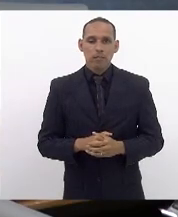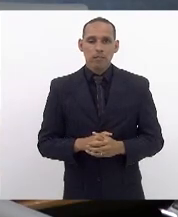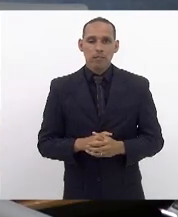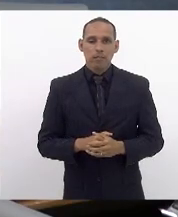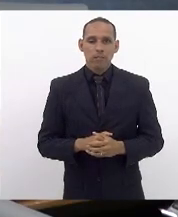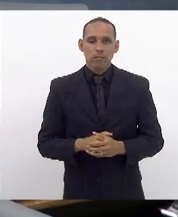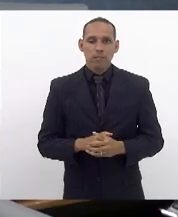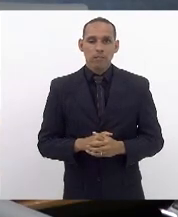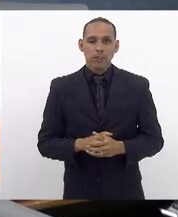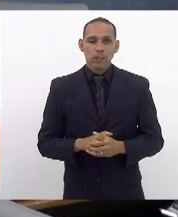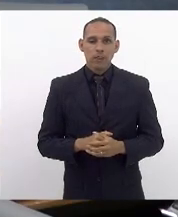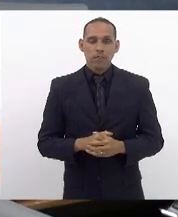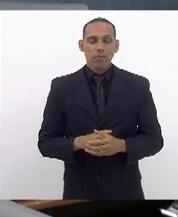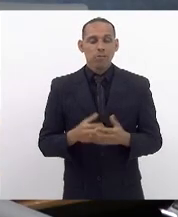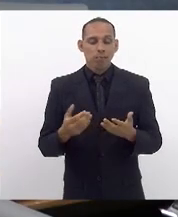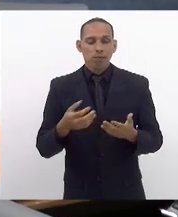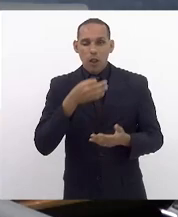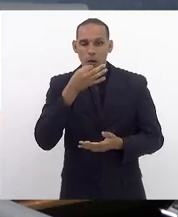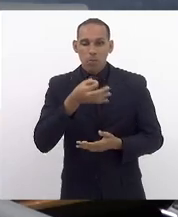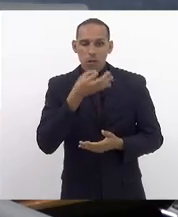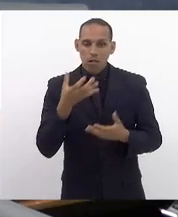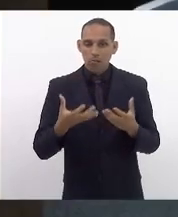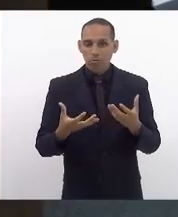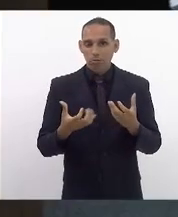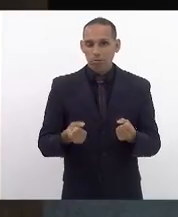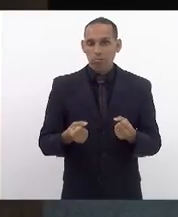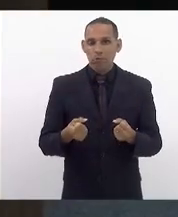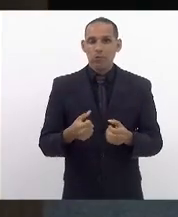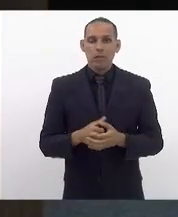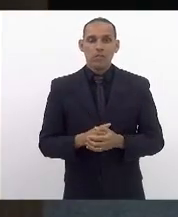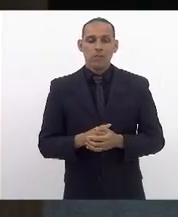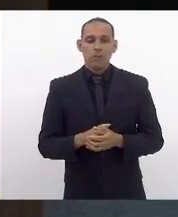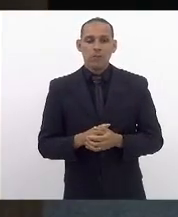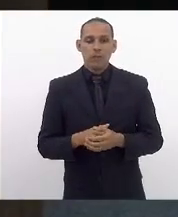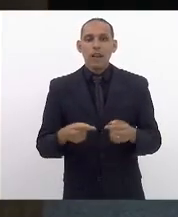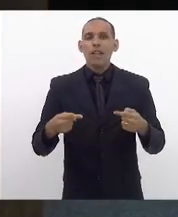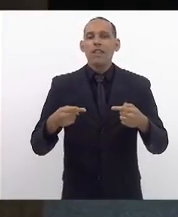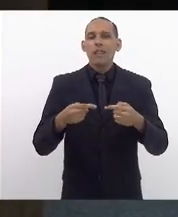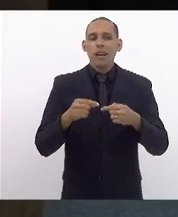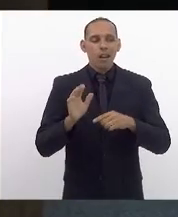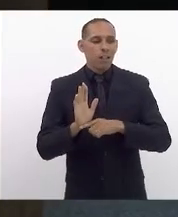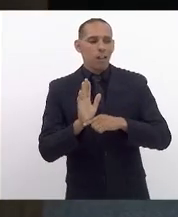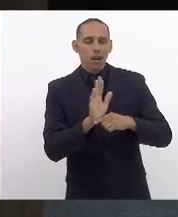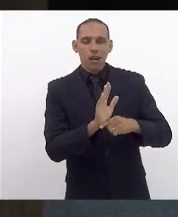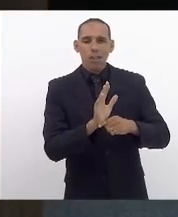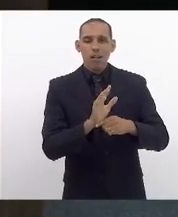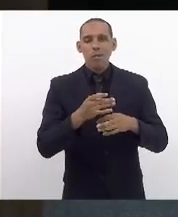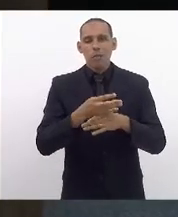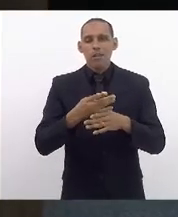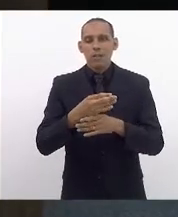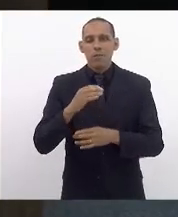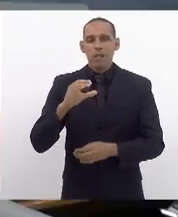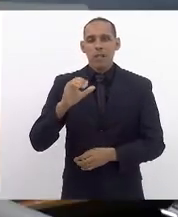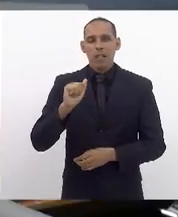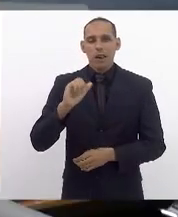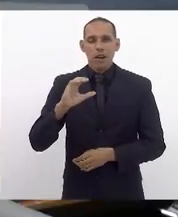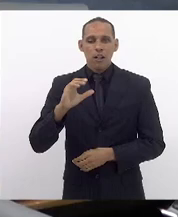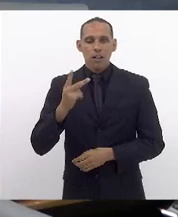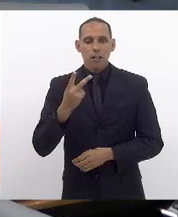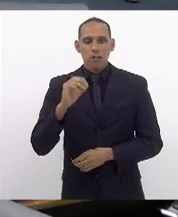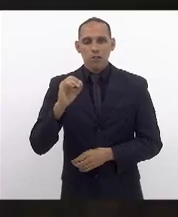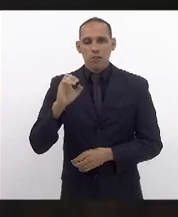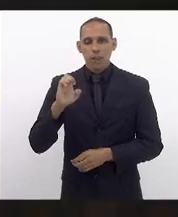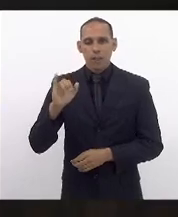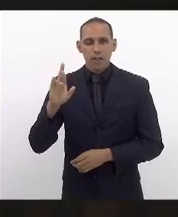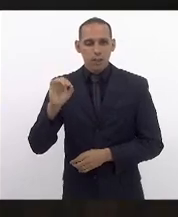Bom, o parecer é favorável em deferência aos municípios de Cachoeira de Macacu e Tanguá.